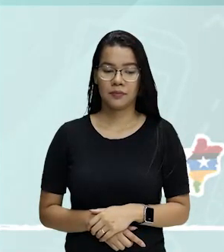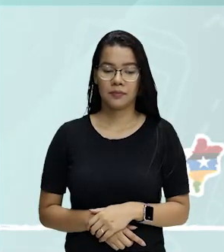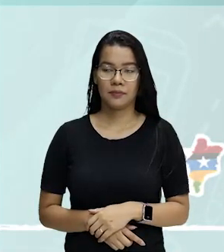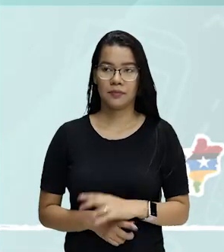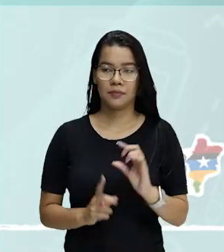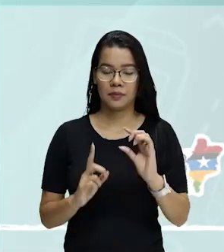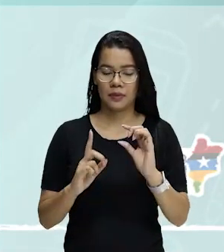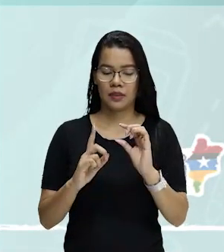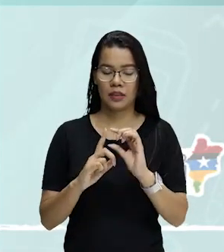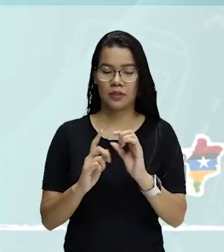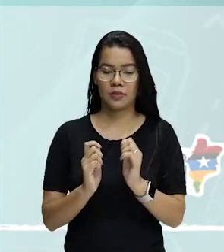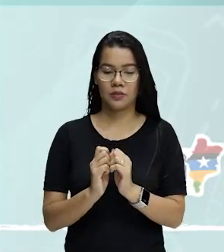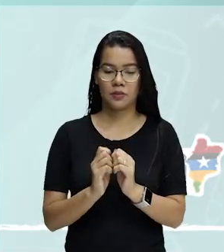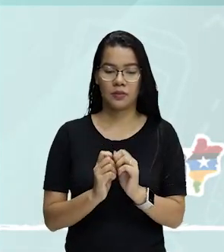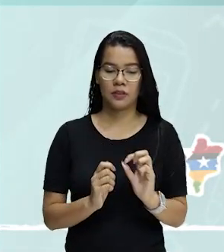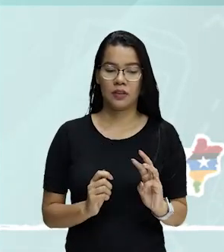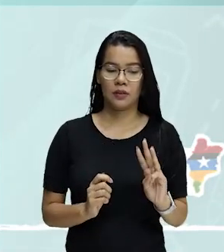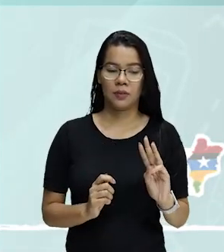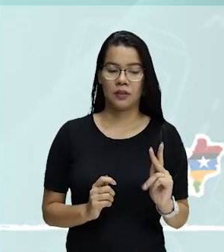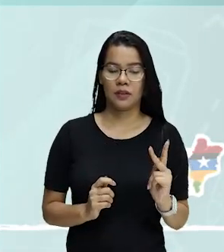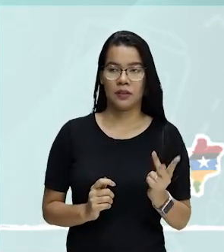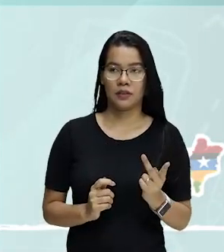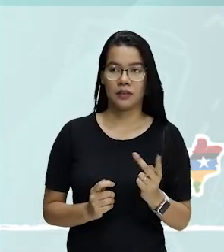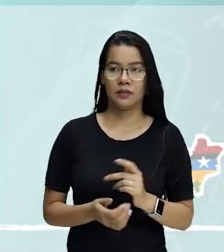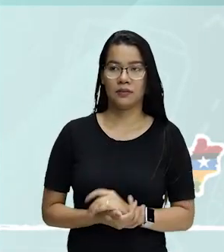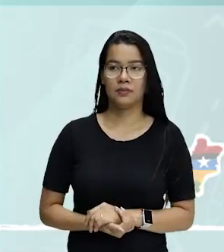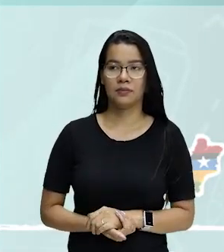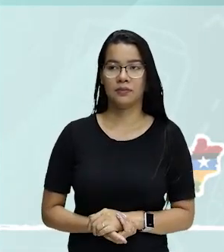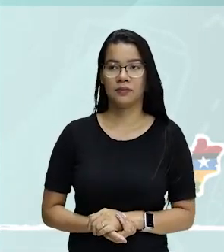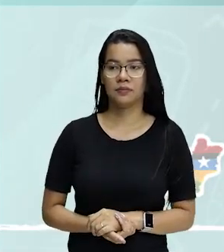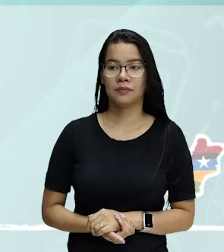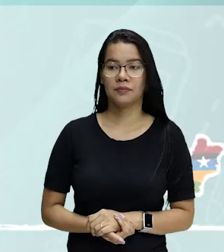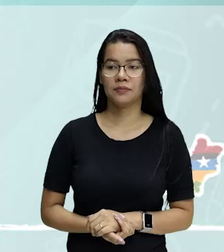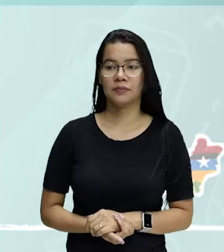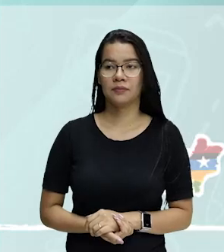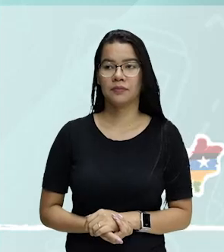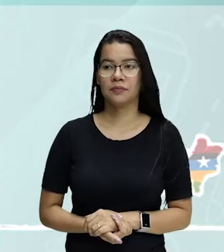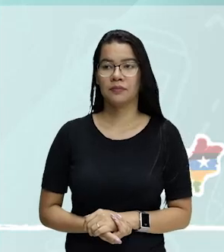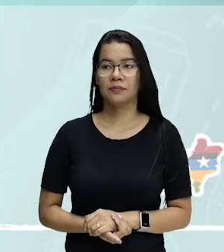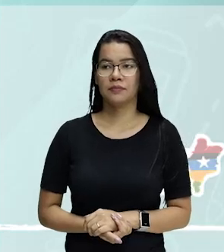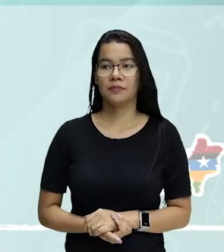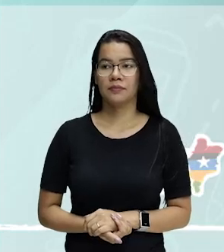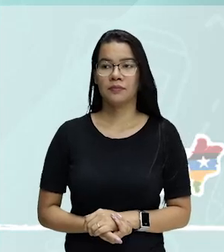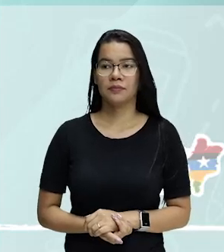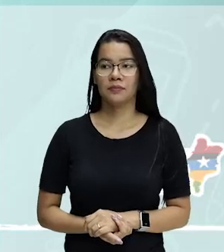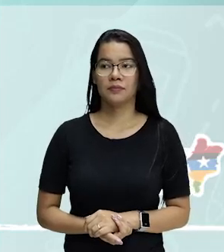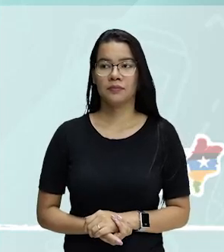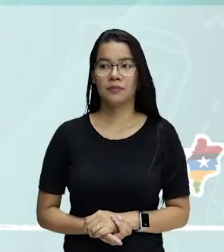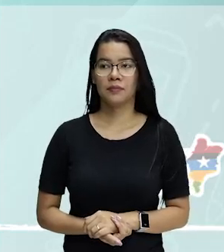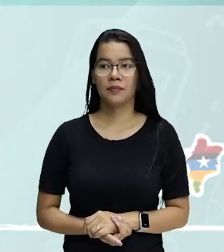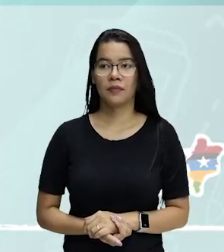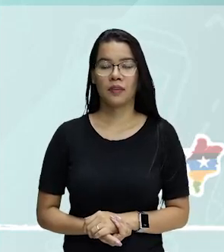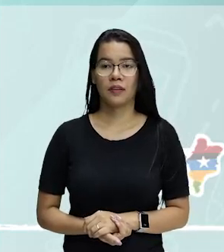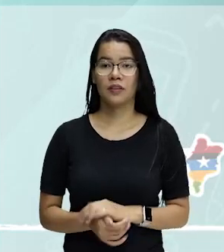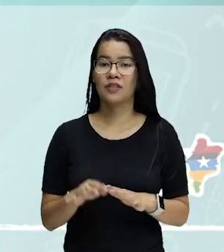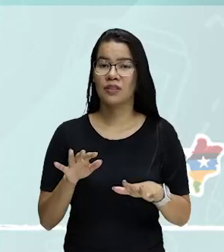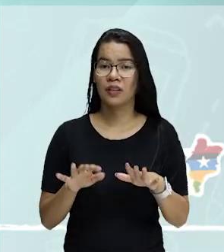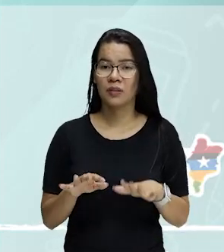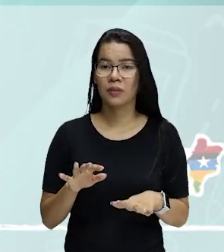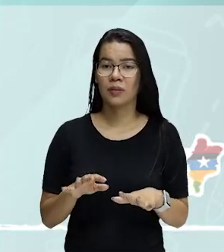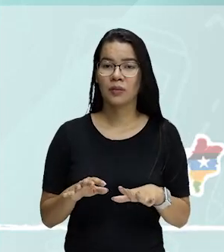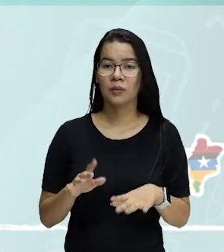palavras com WH, ou questões com WH, perguntas com WH. Na sua maioria,